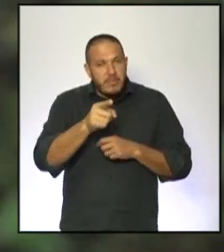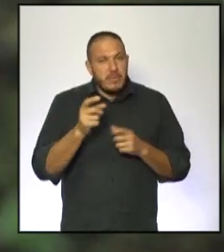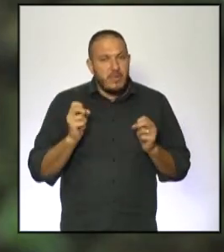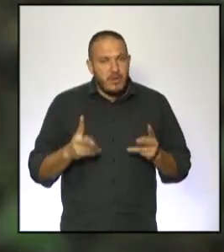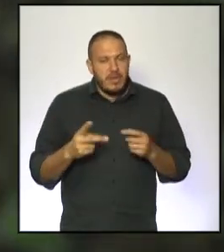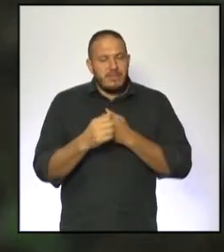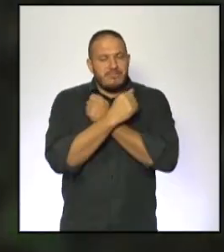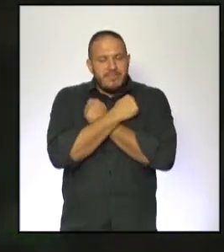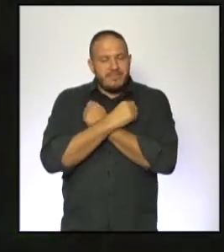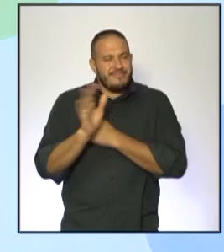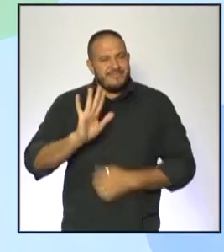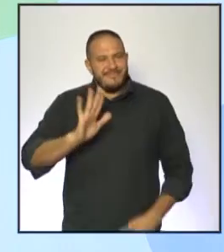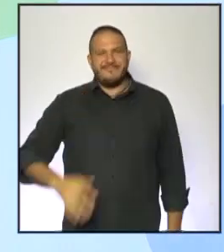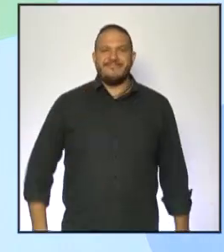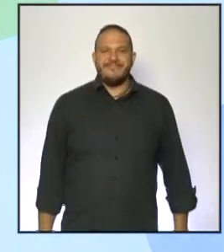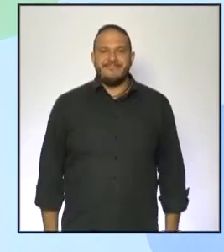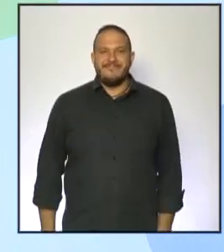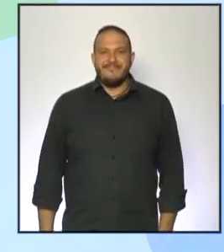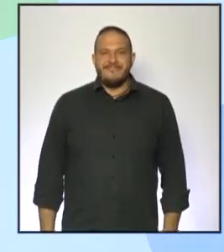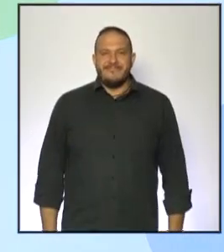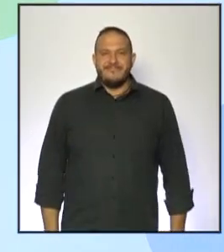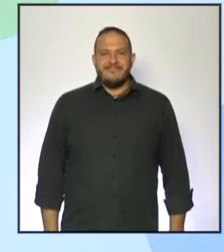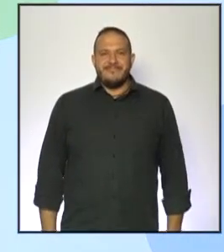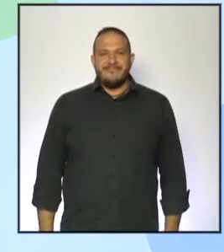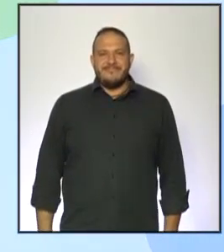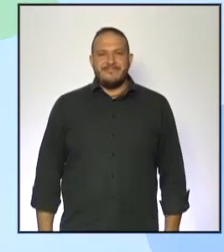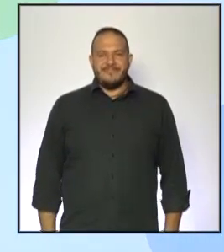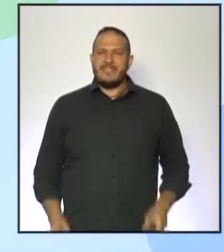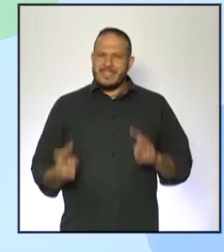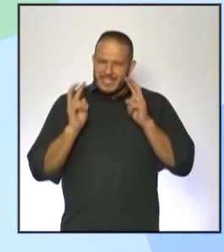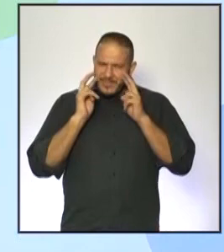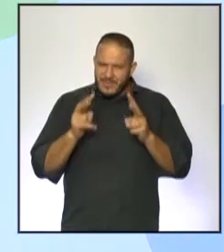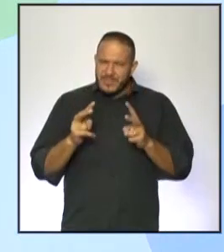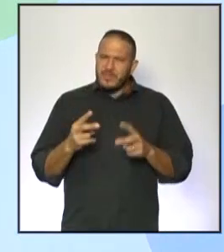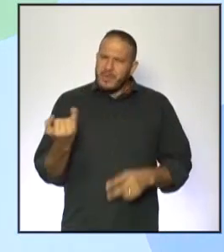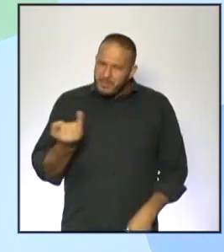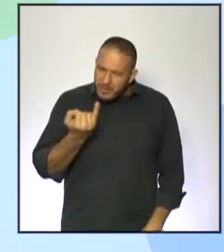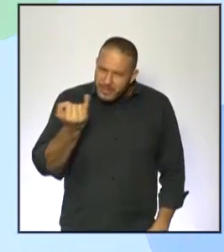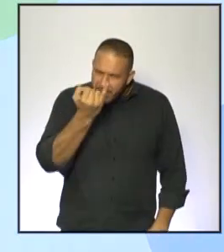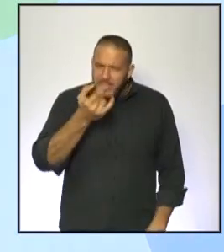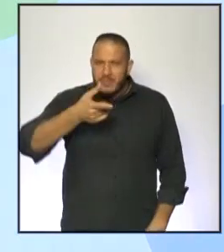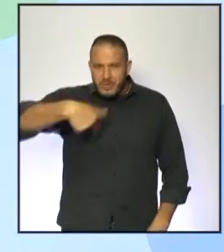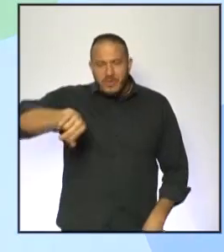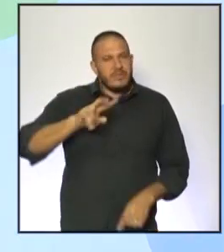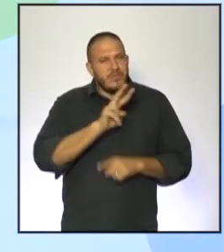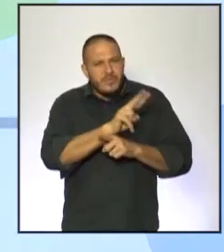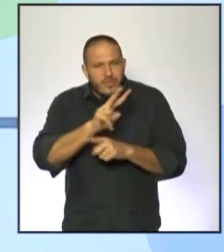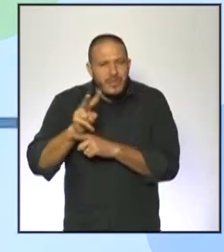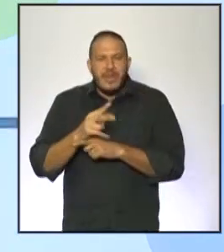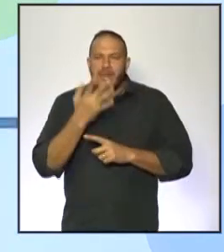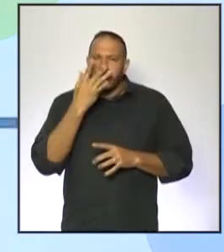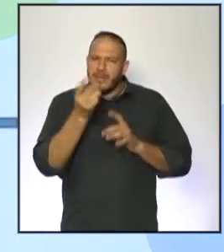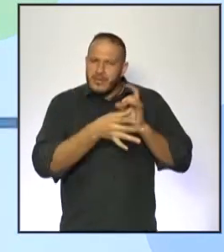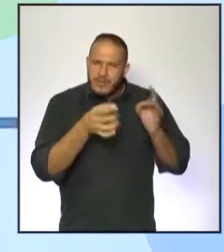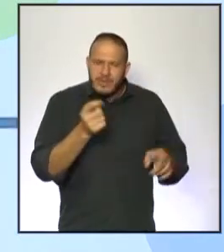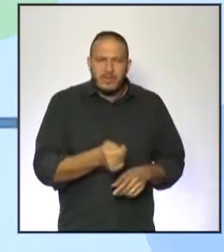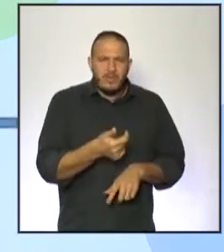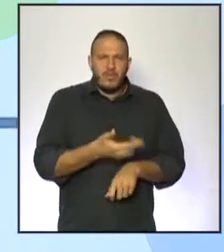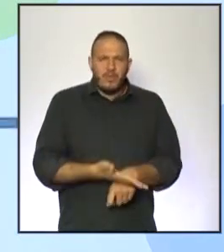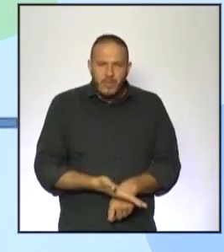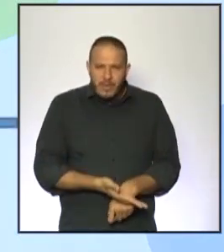Um grande abraço e até a próxima. Vocês viram como é essencial cuidarmos melhor do nosso lixo? E antes da